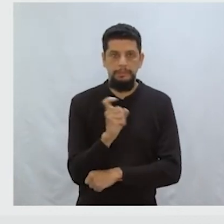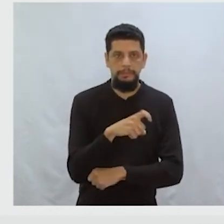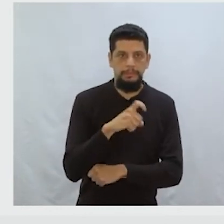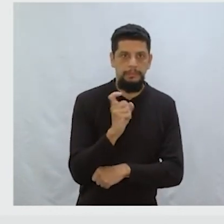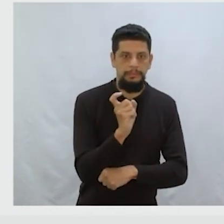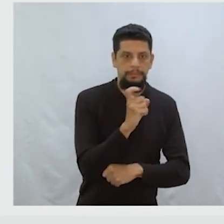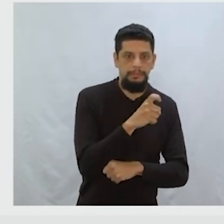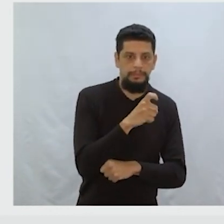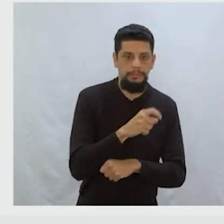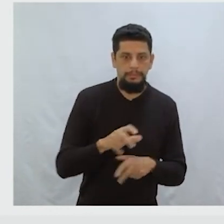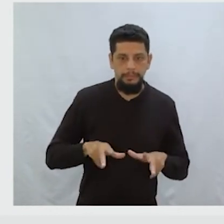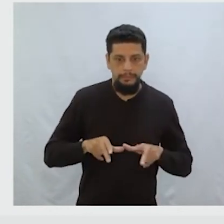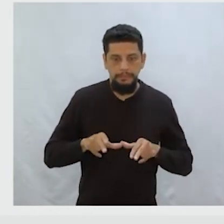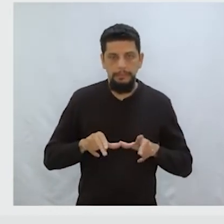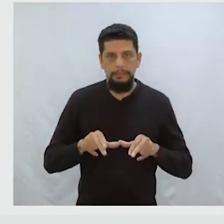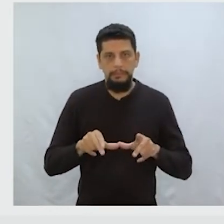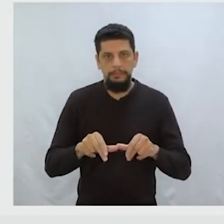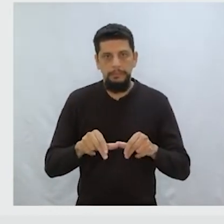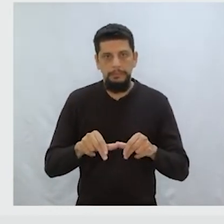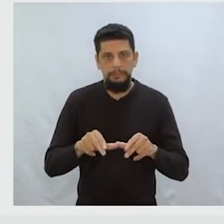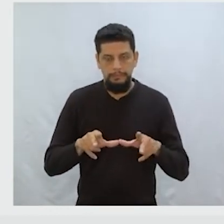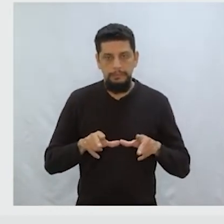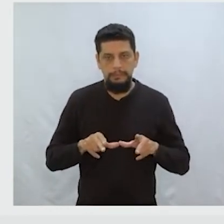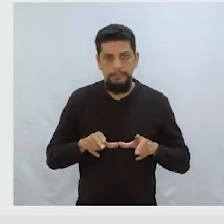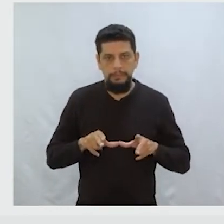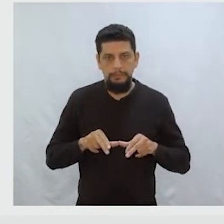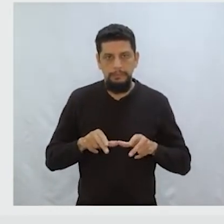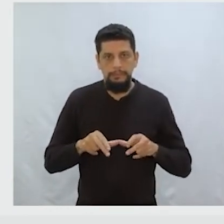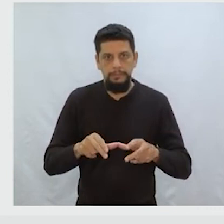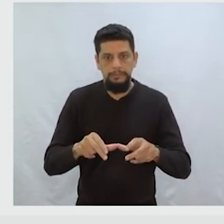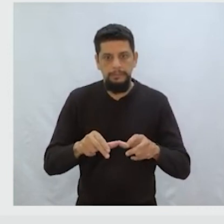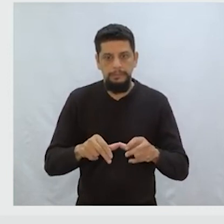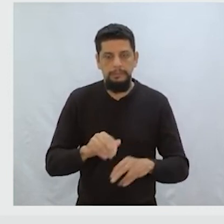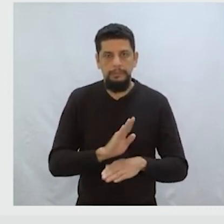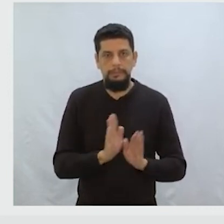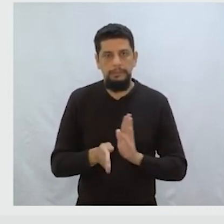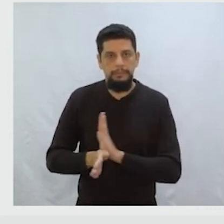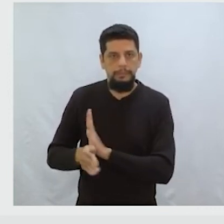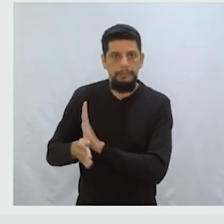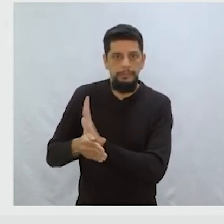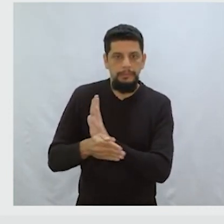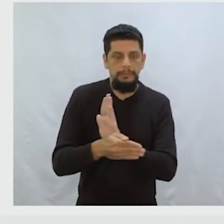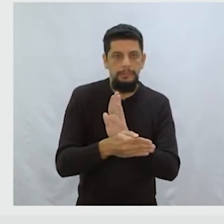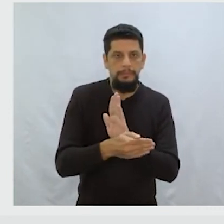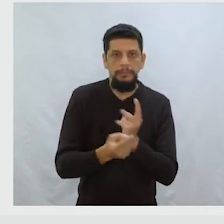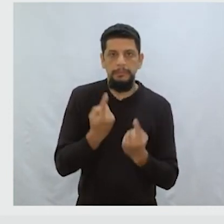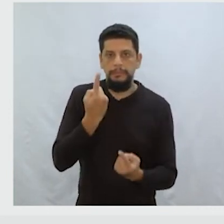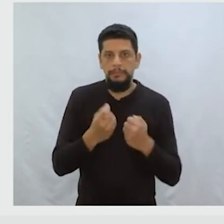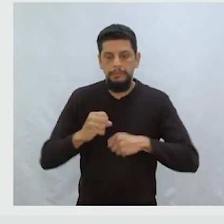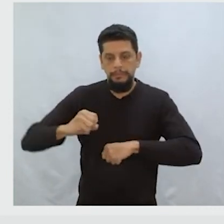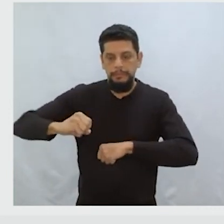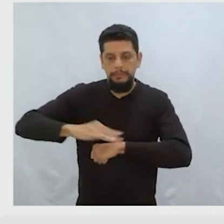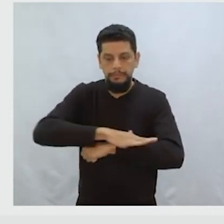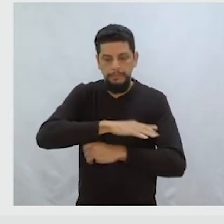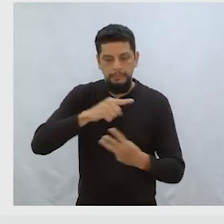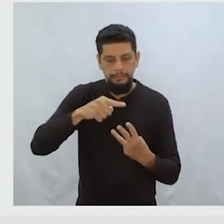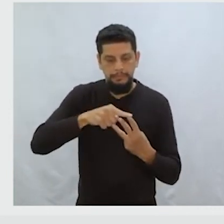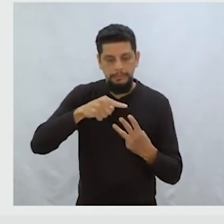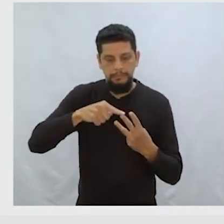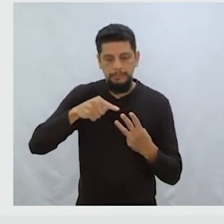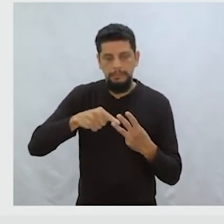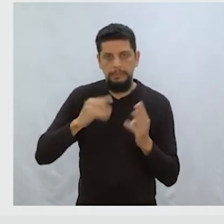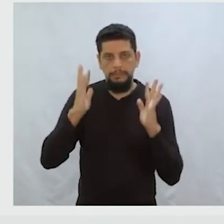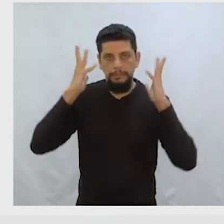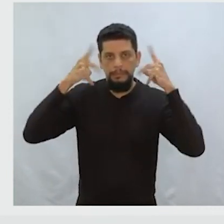marinho, ou siri, ou caranguejo, né? E uma baleia. Qual é a sombra desses